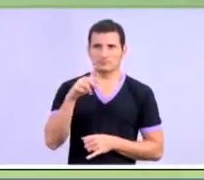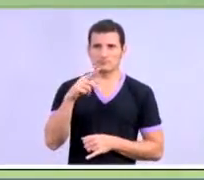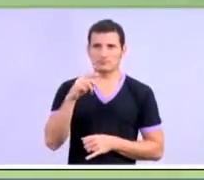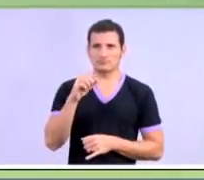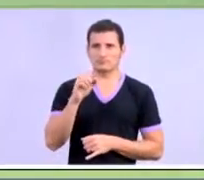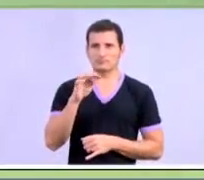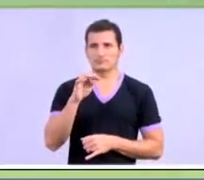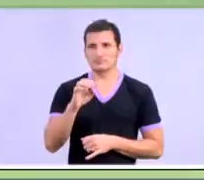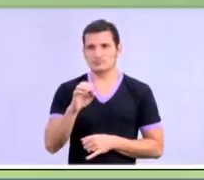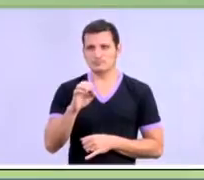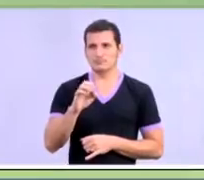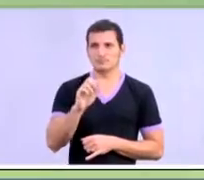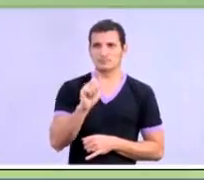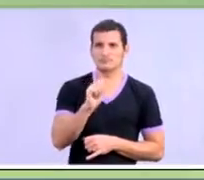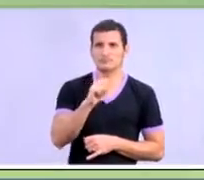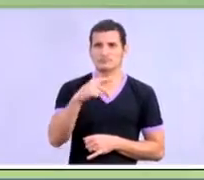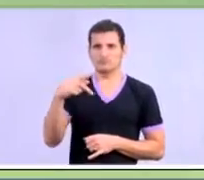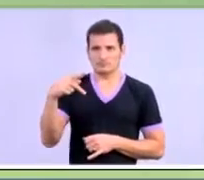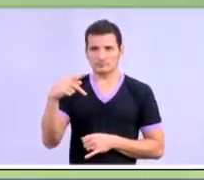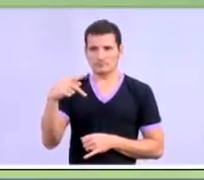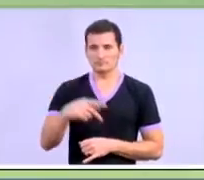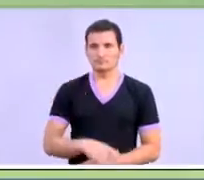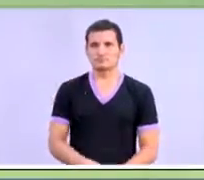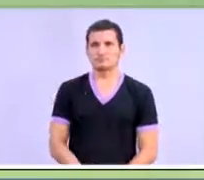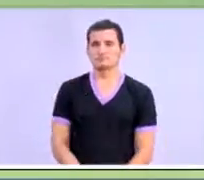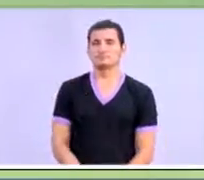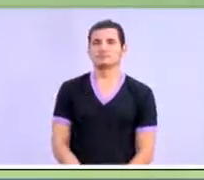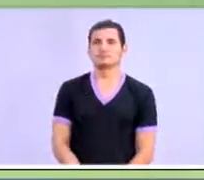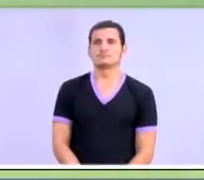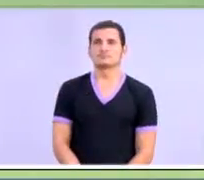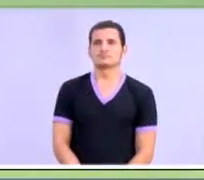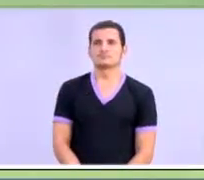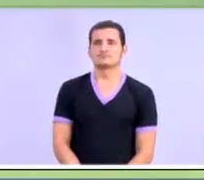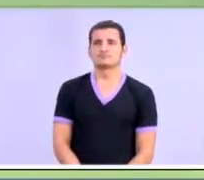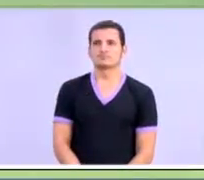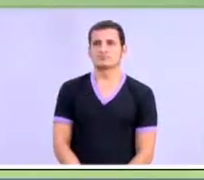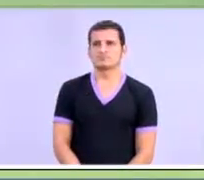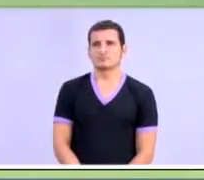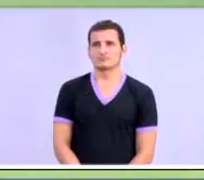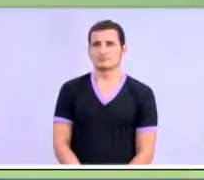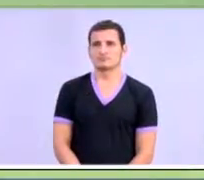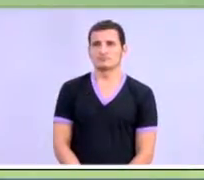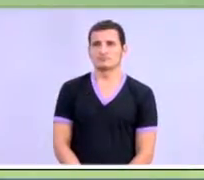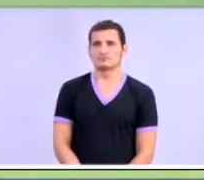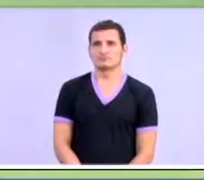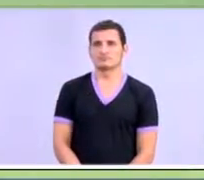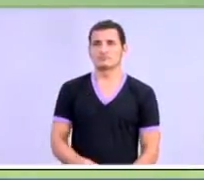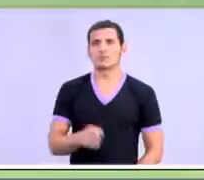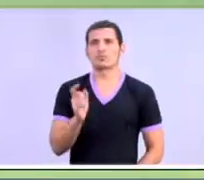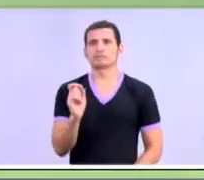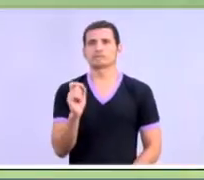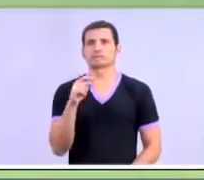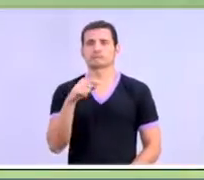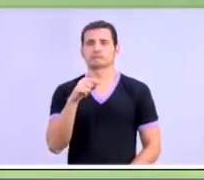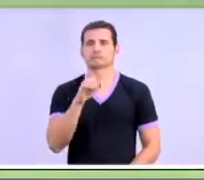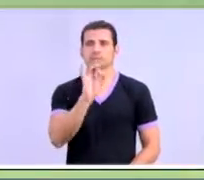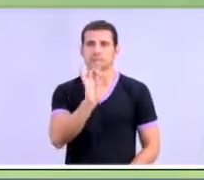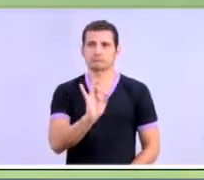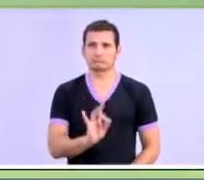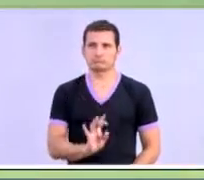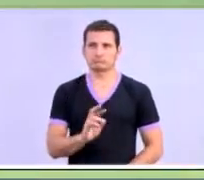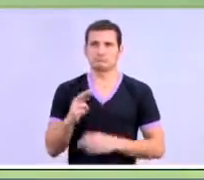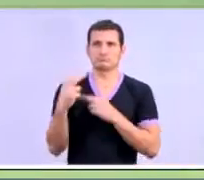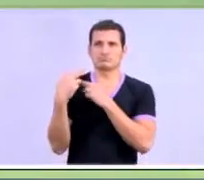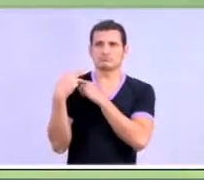transporte e aplicação. Bom, essas são as 4 camadas. E o que elas fazem, né? A camada de